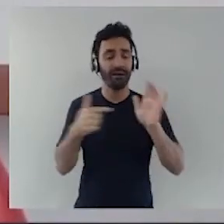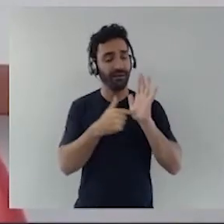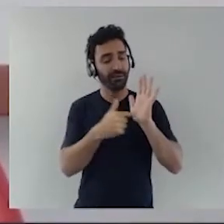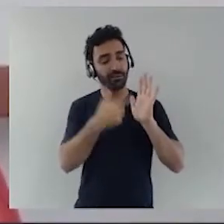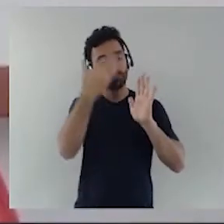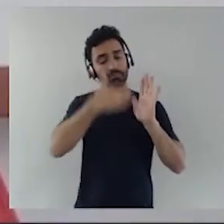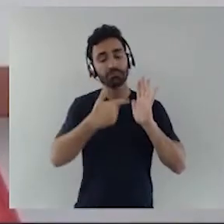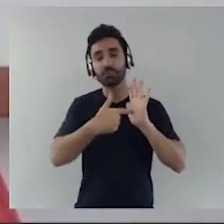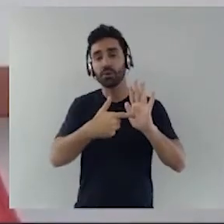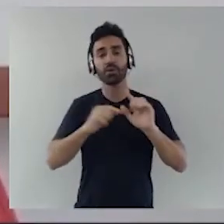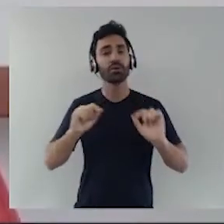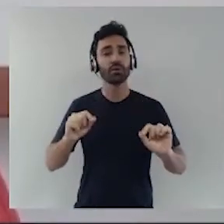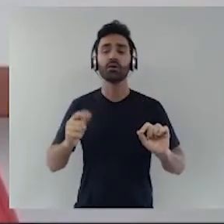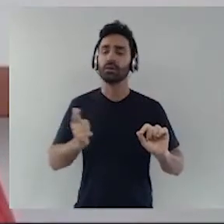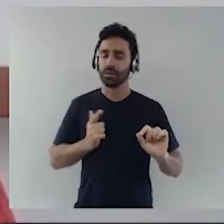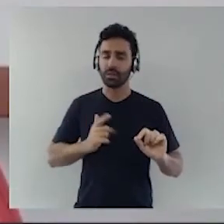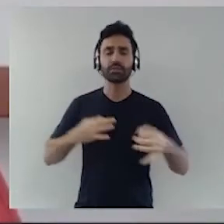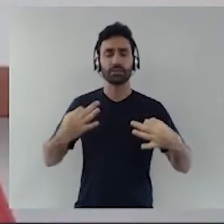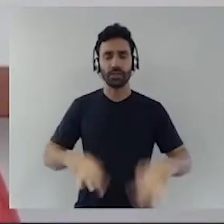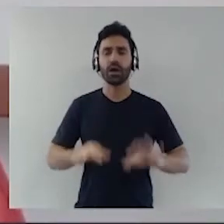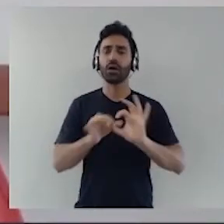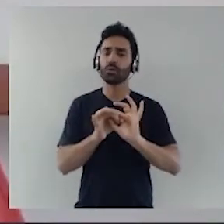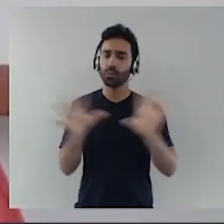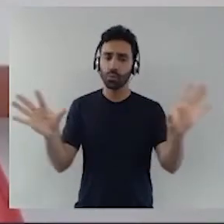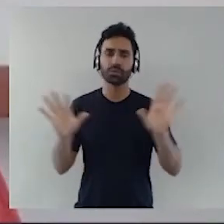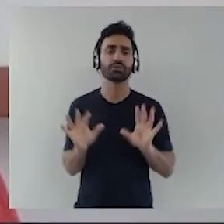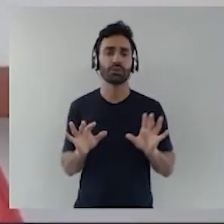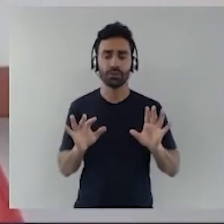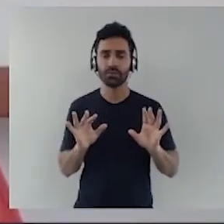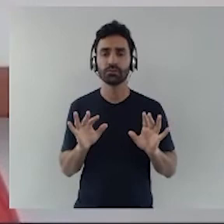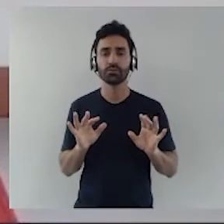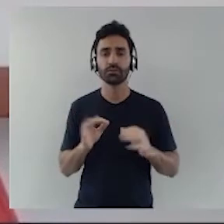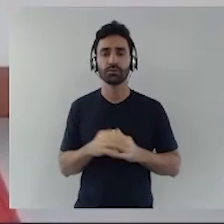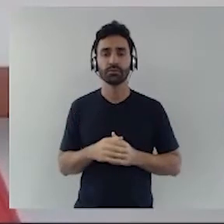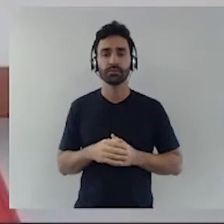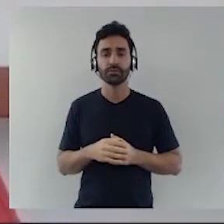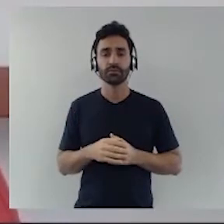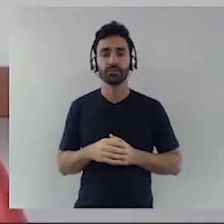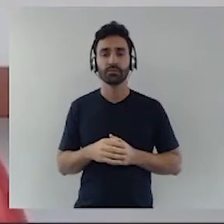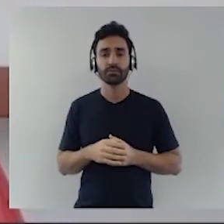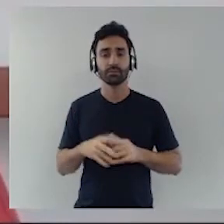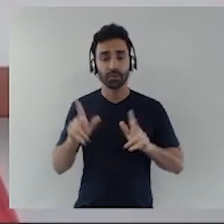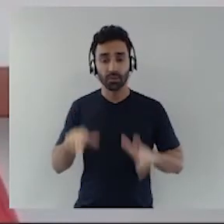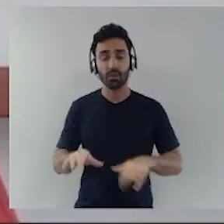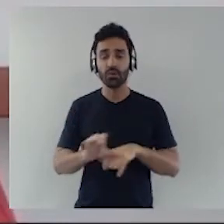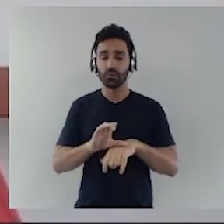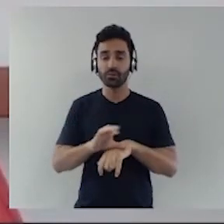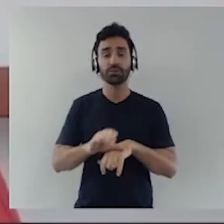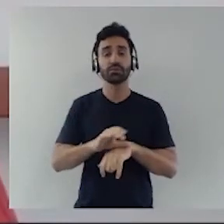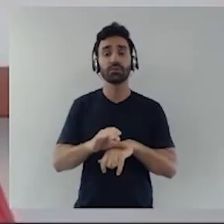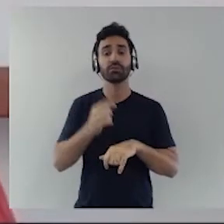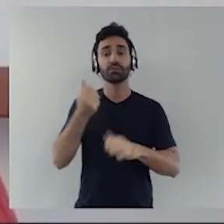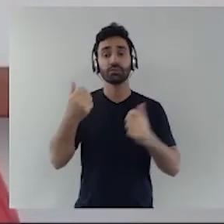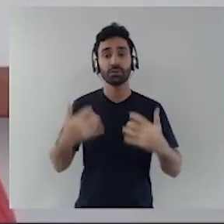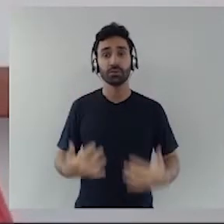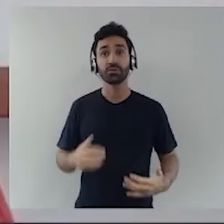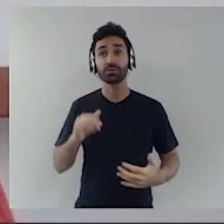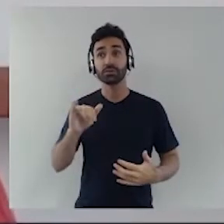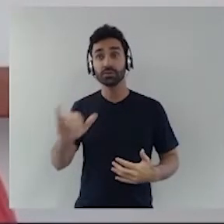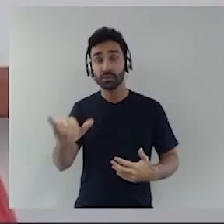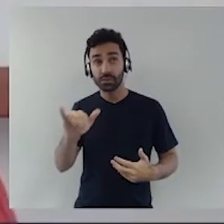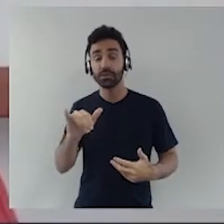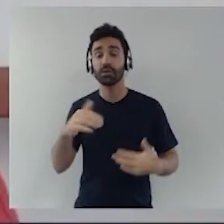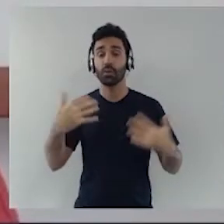aqui é que está devidamente autorizado nas situações como diz a constituição em situação de iminente